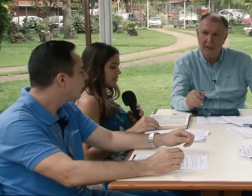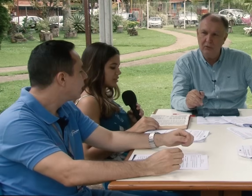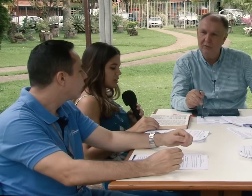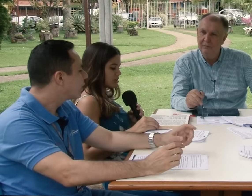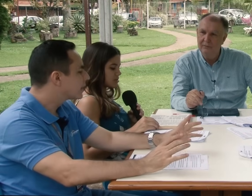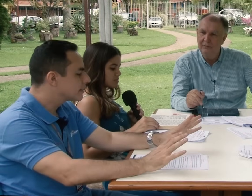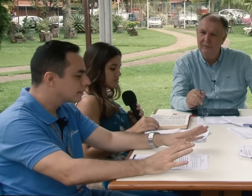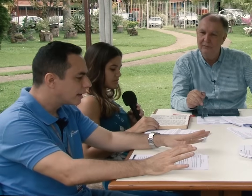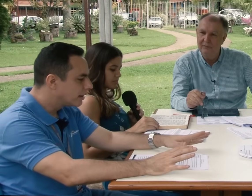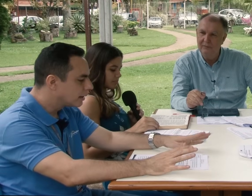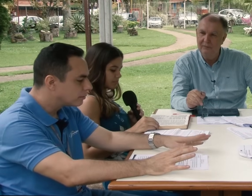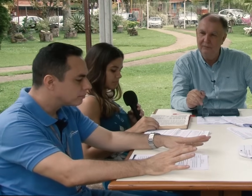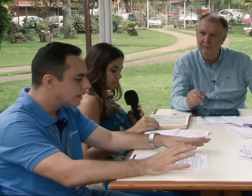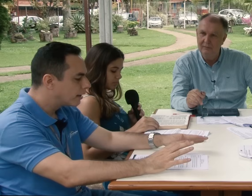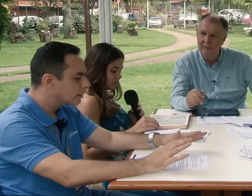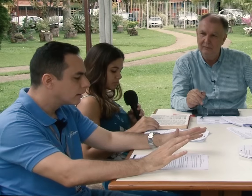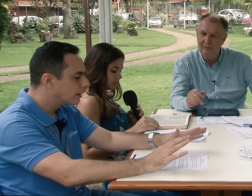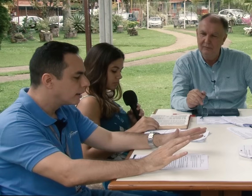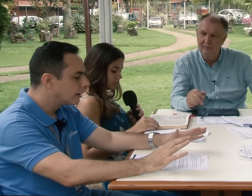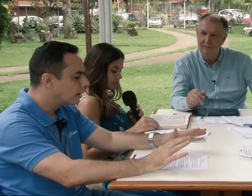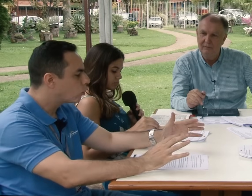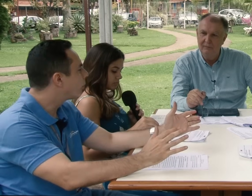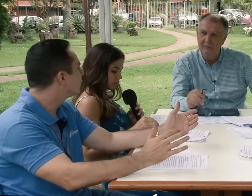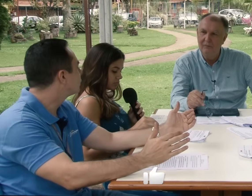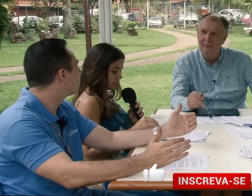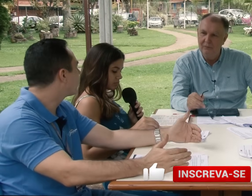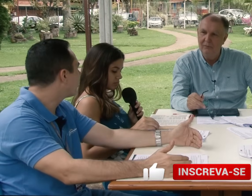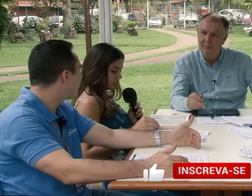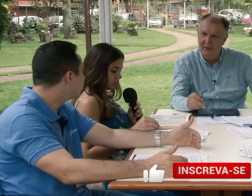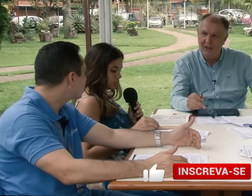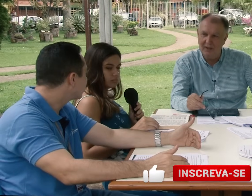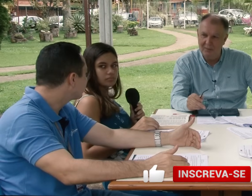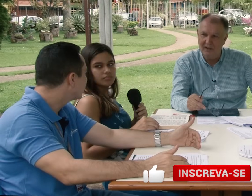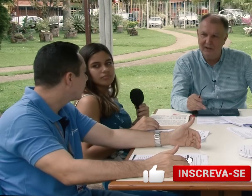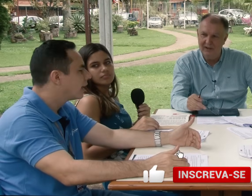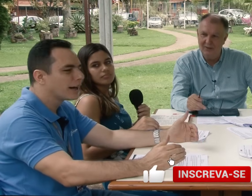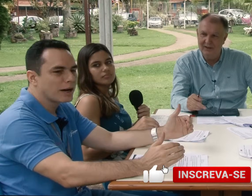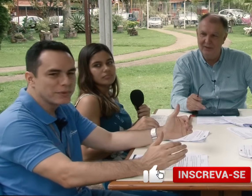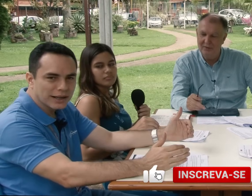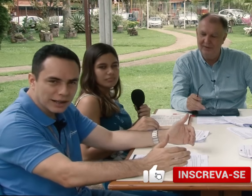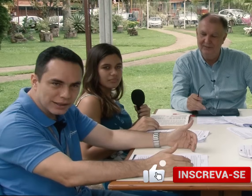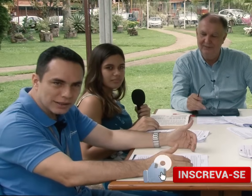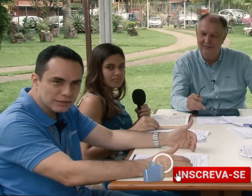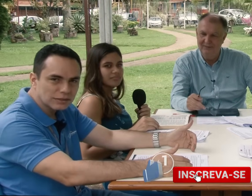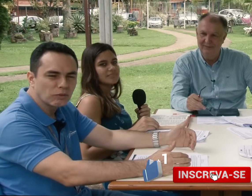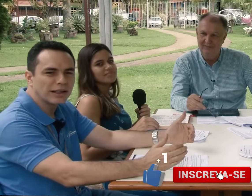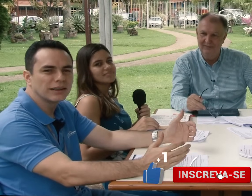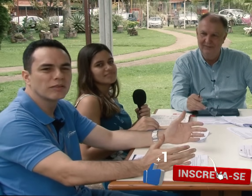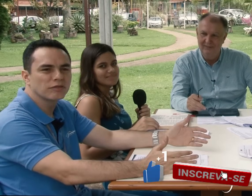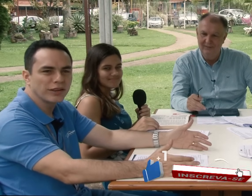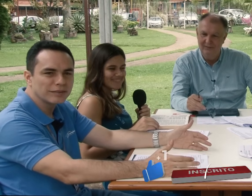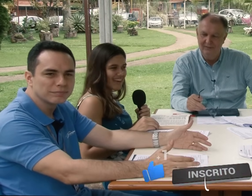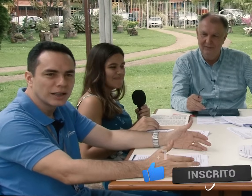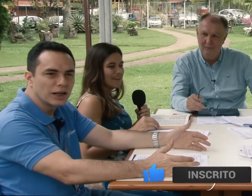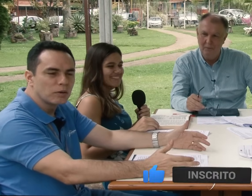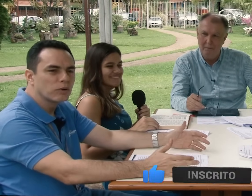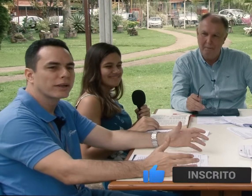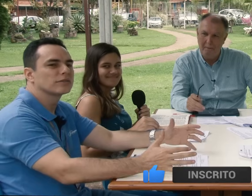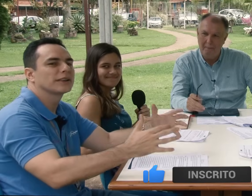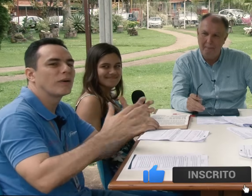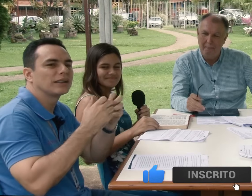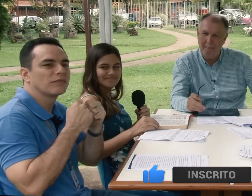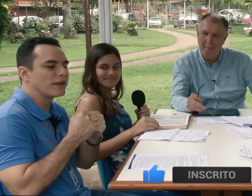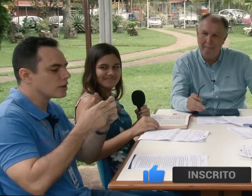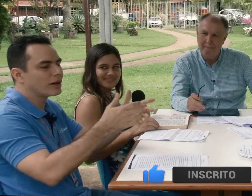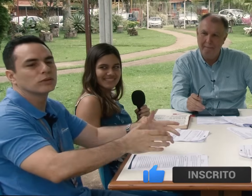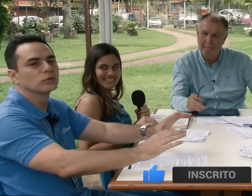Deus. Eu acrescentaria, né? Combati o bom combate. Acabei a carreira e guardei a fé. Guardei a fé. Porque